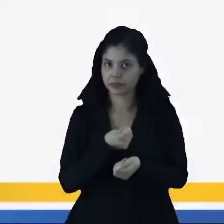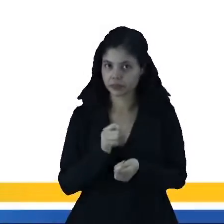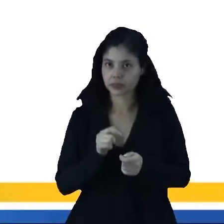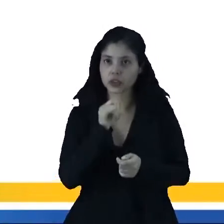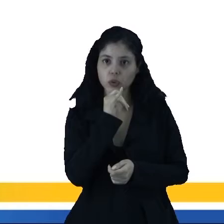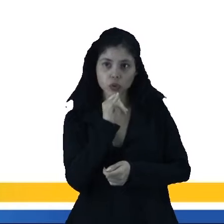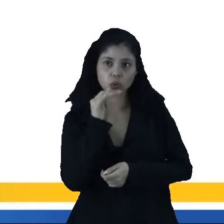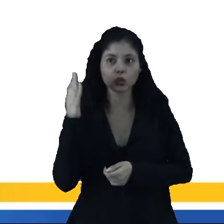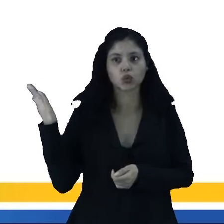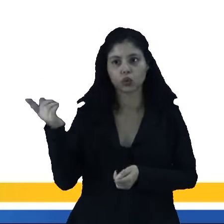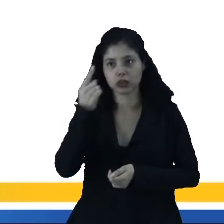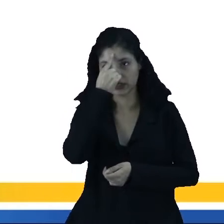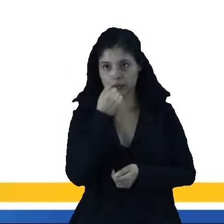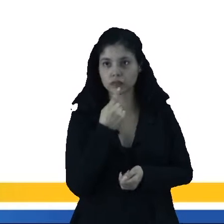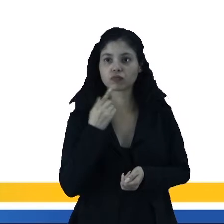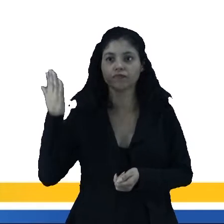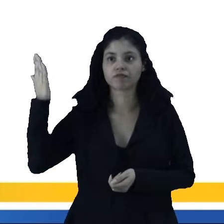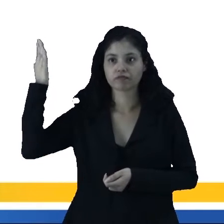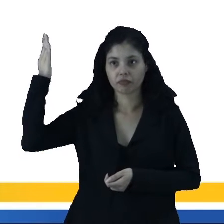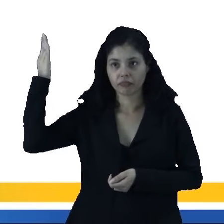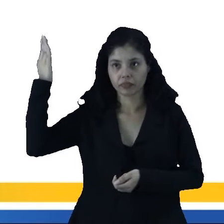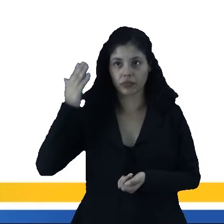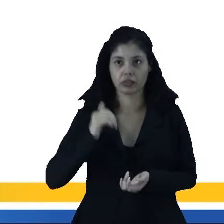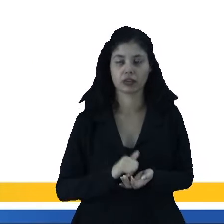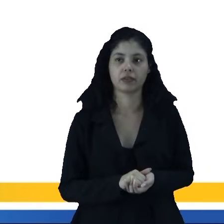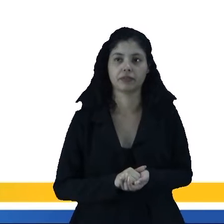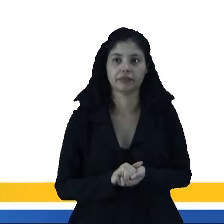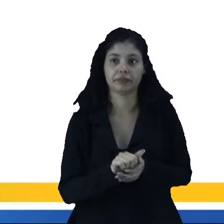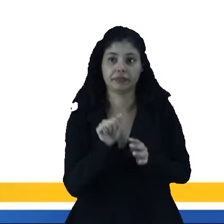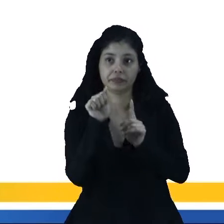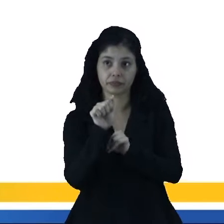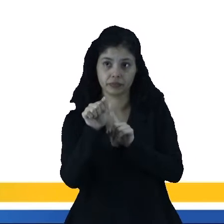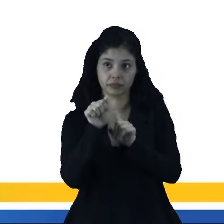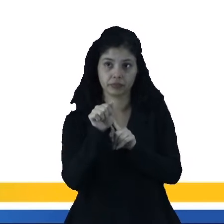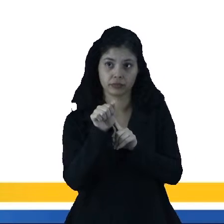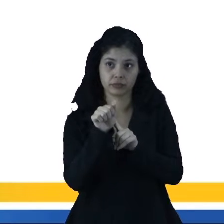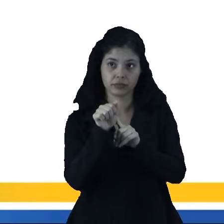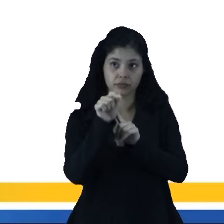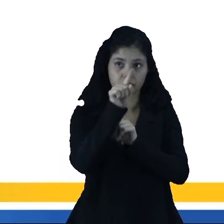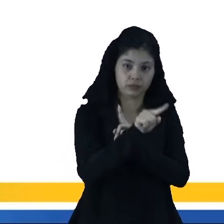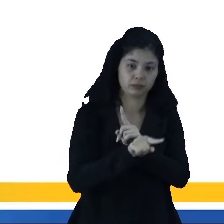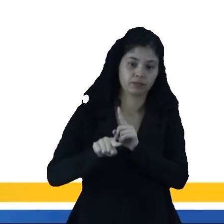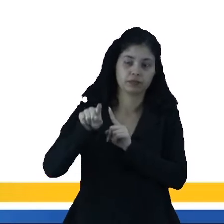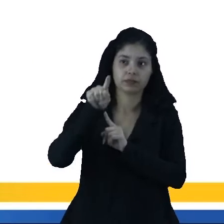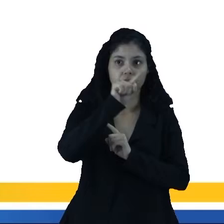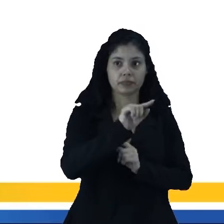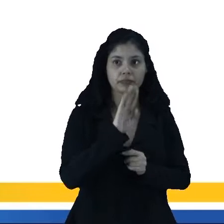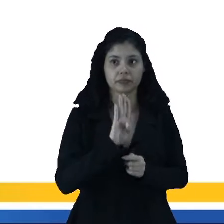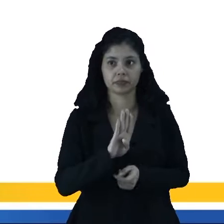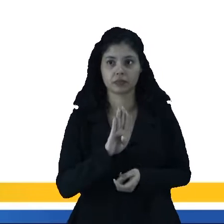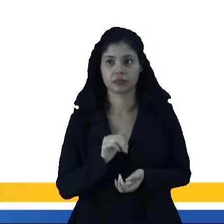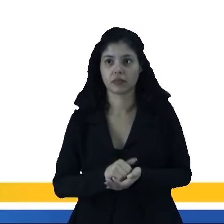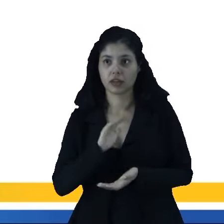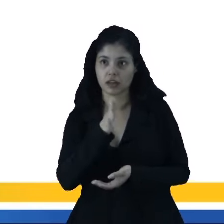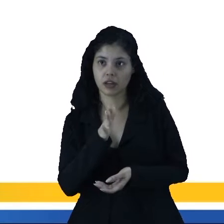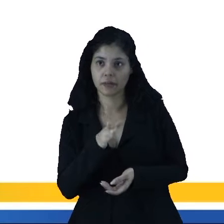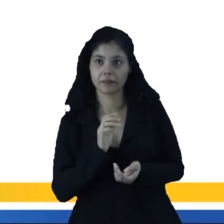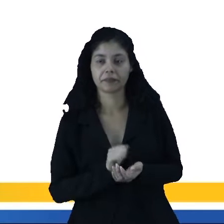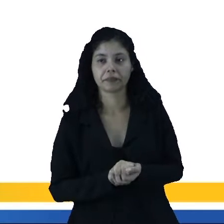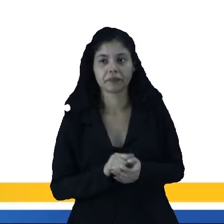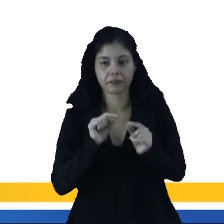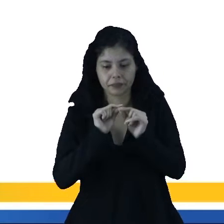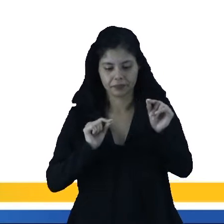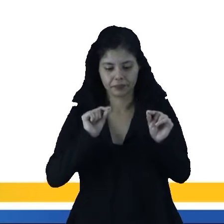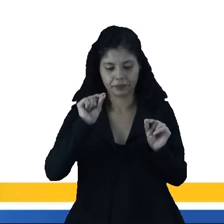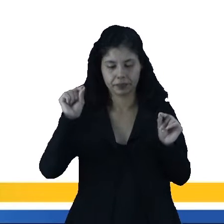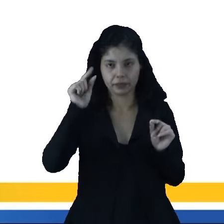membrana. Olha só na imagem aí no cantinho. Então, olha só, o tipo A ele tem tipo uma bolinha, o tipo B ele já vai ter uma bolinha